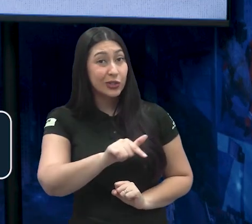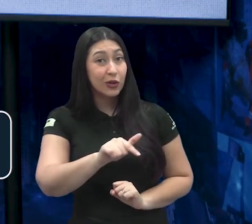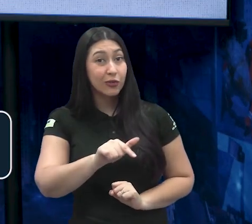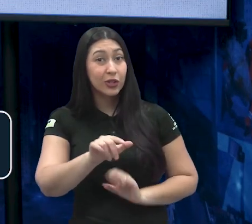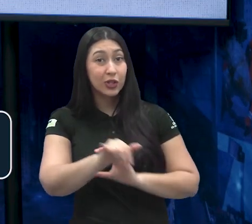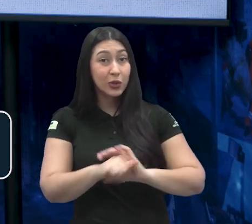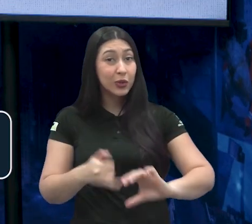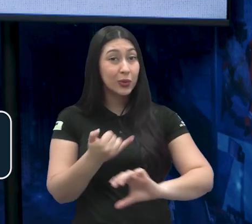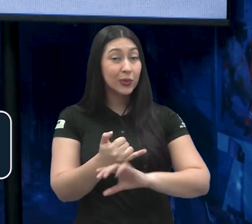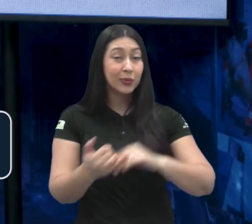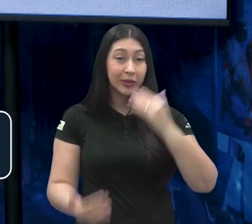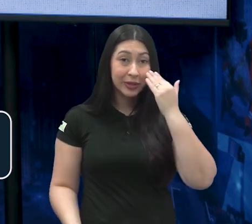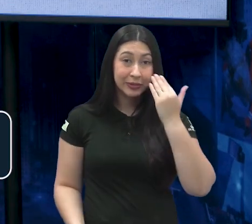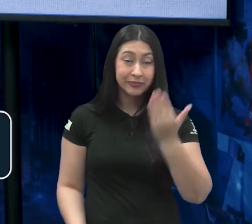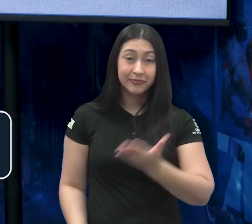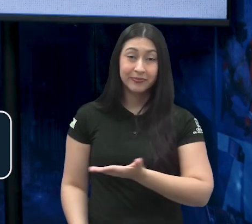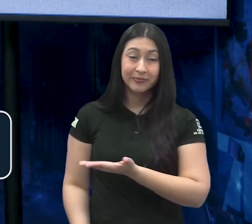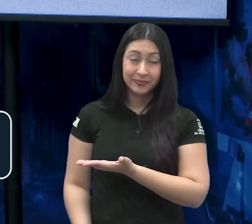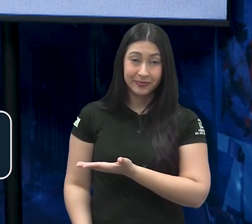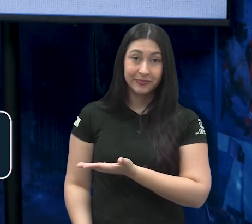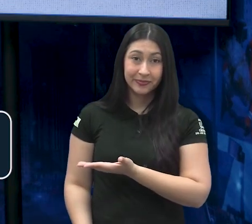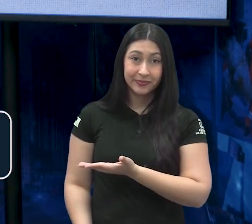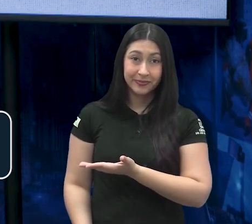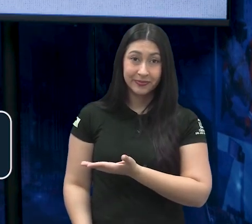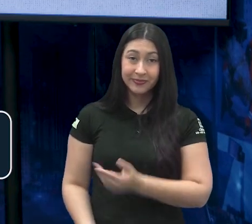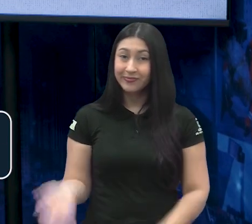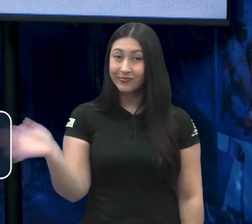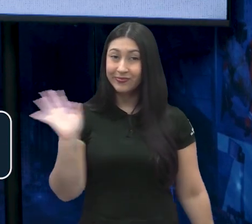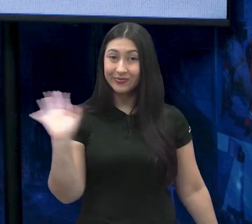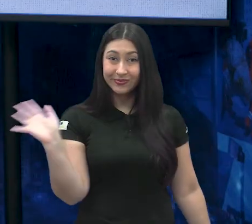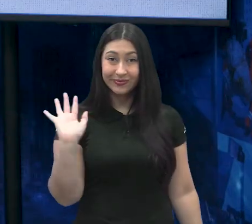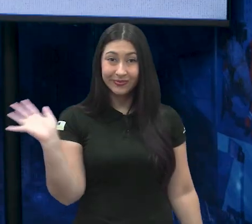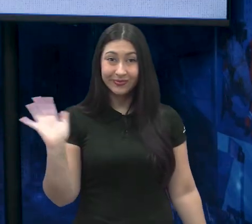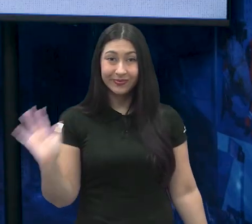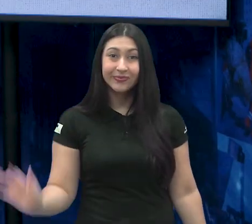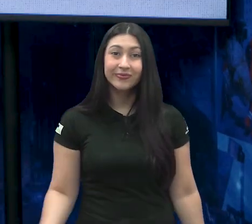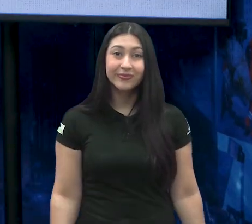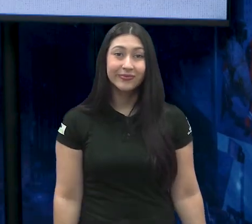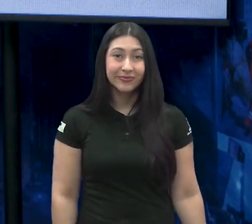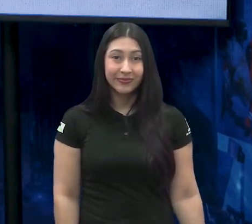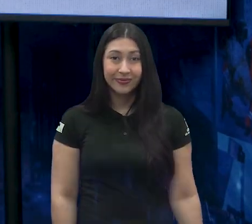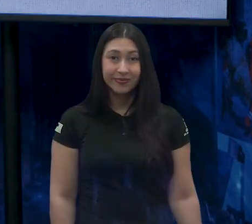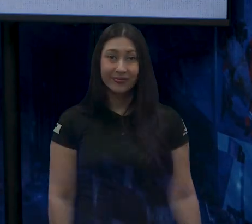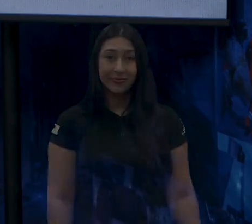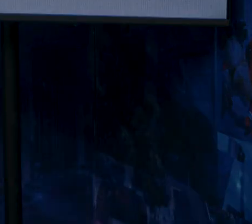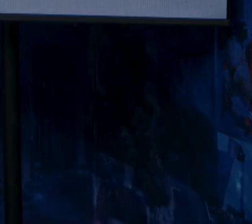outras reportagens no nosso YouTube em @TV Câmara SJC. Até a próxima!